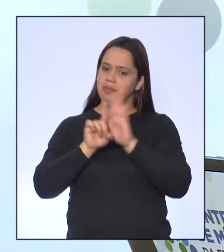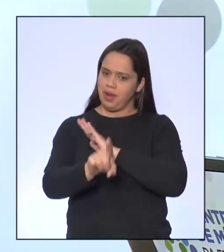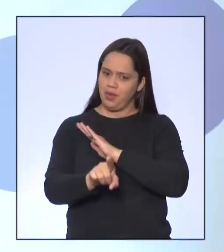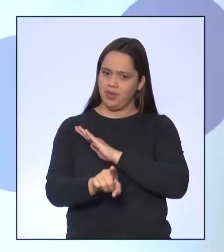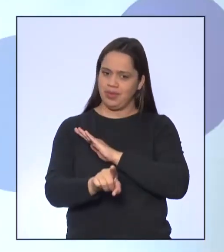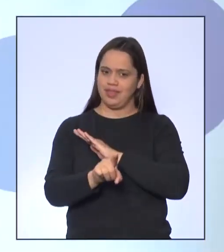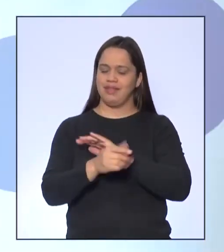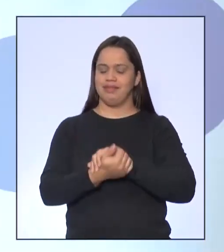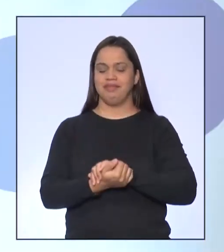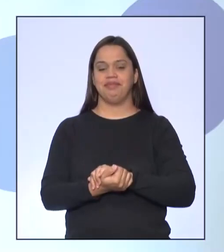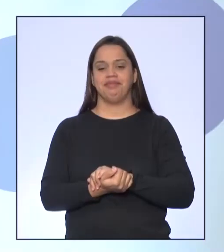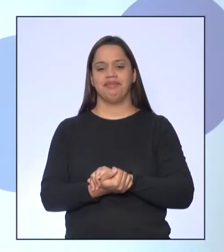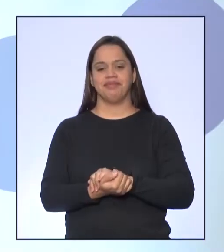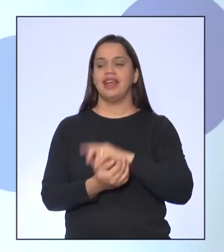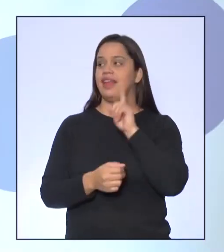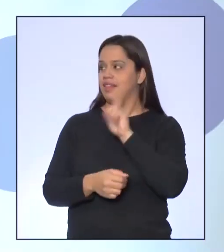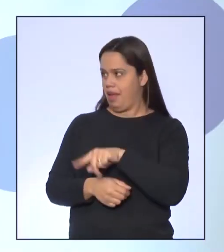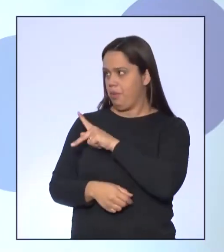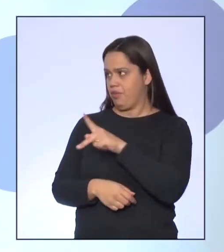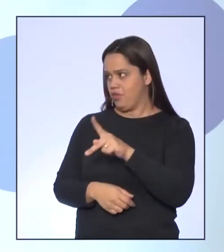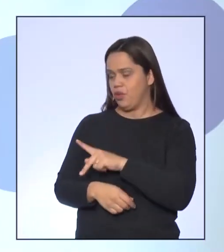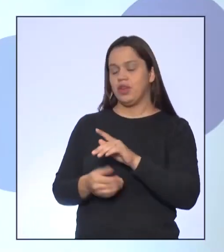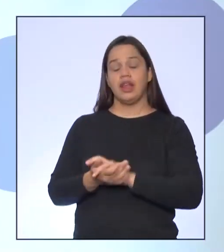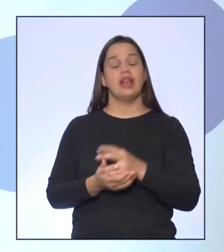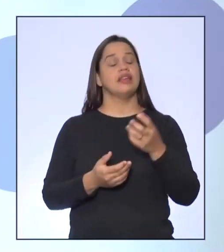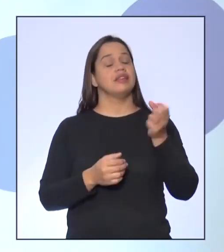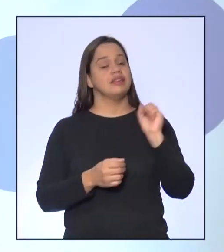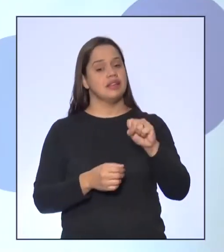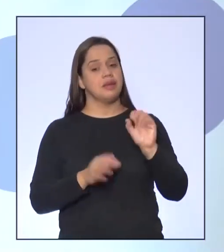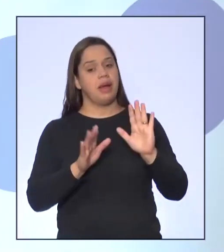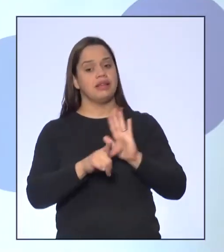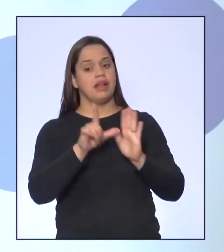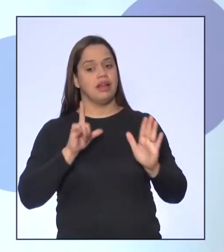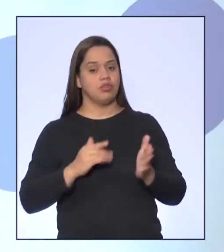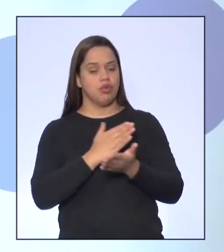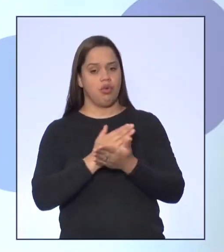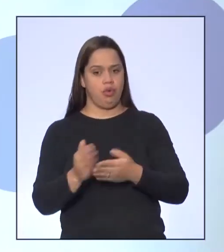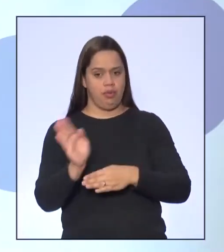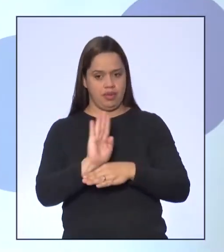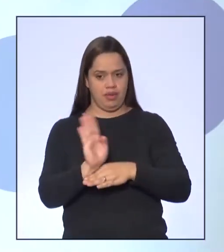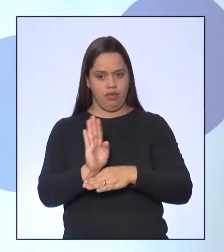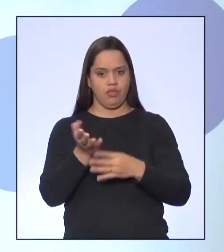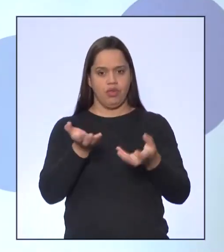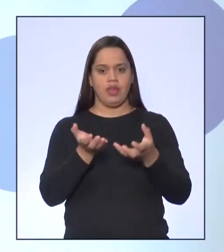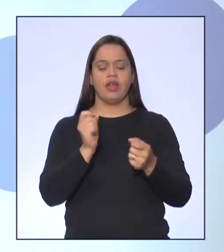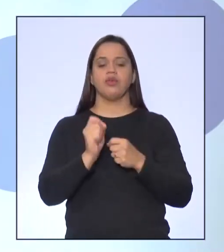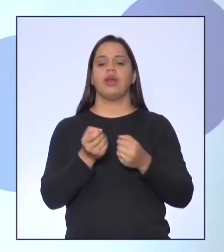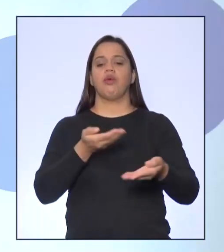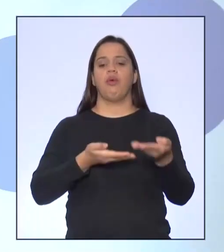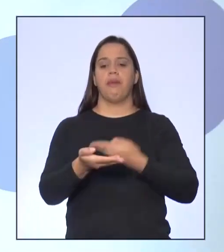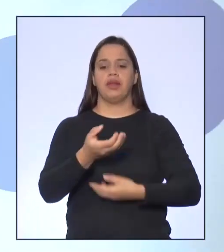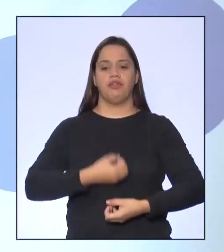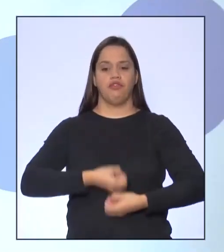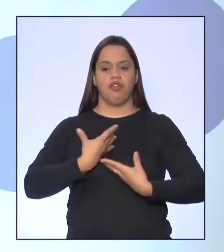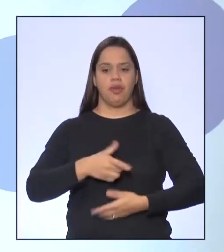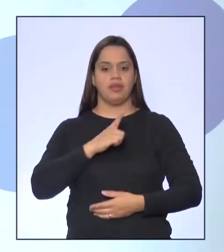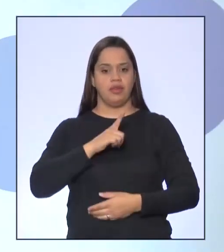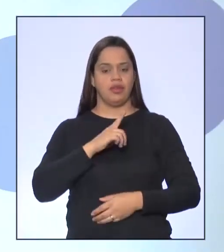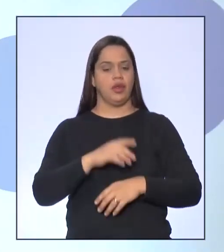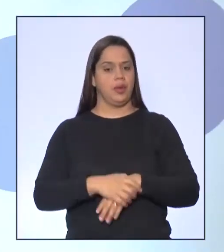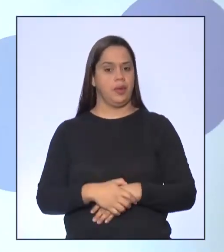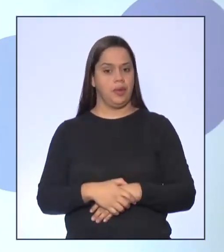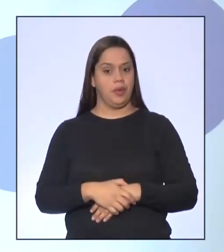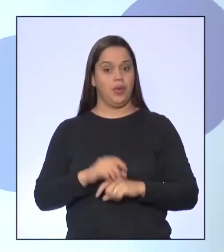Juliana? Isso, mas eu queria, antes de entrar no vídeo, Certo. dividir uma informação que eu tenho aqui. Ah,